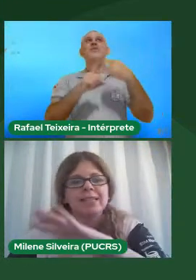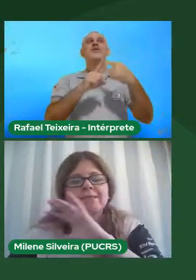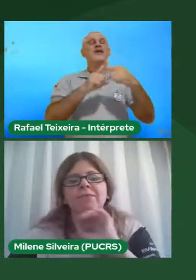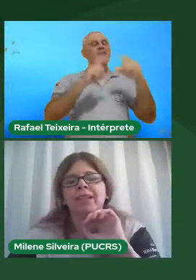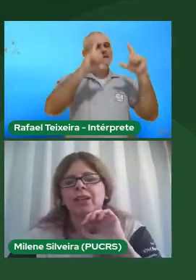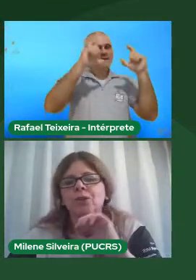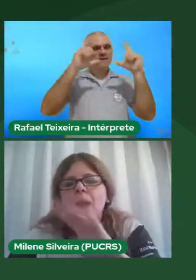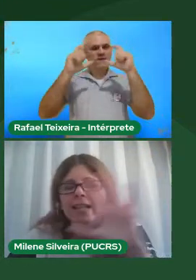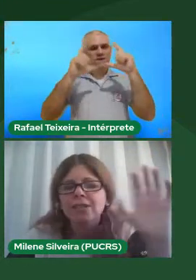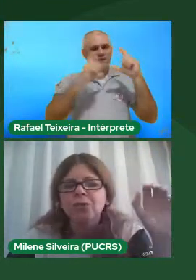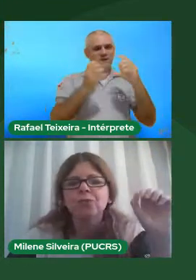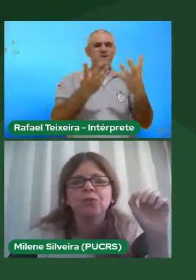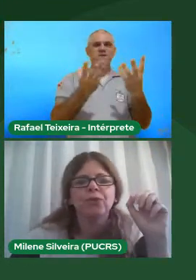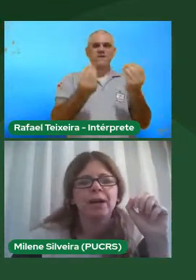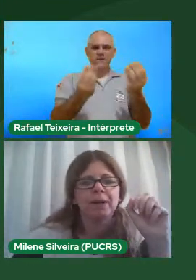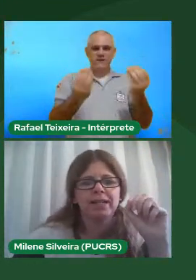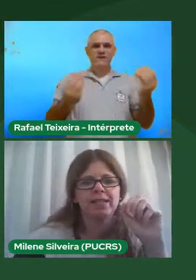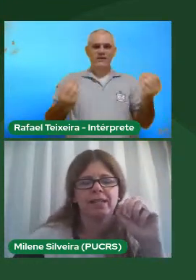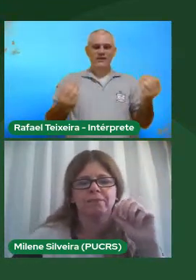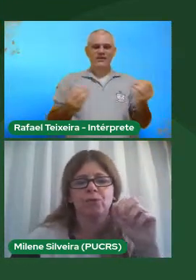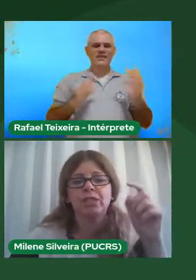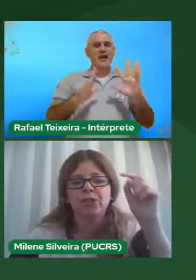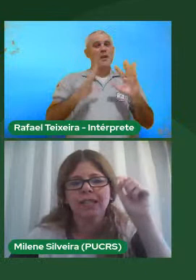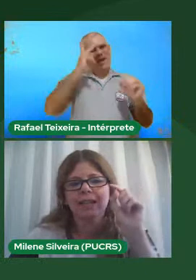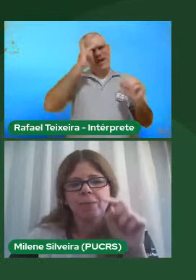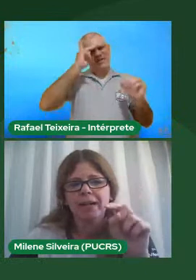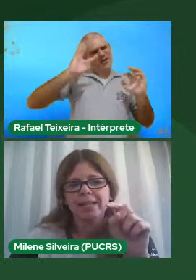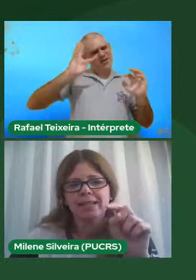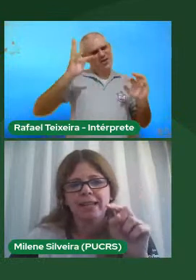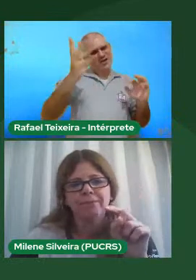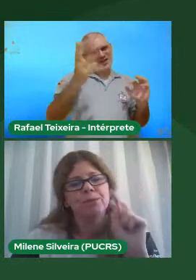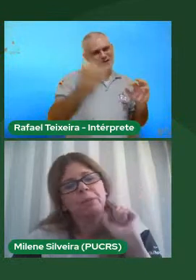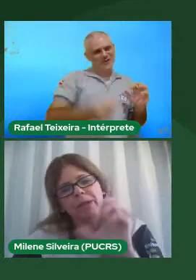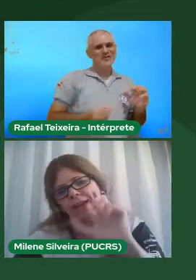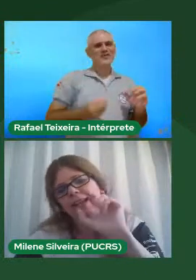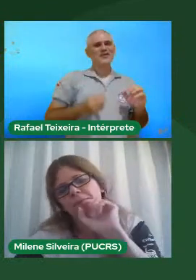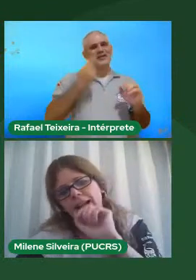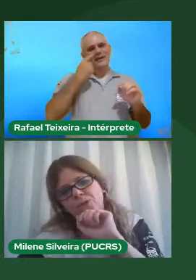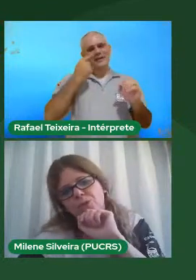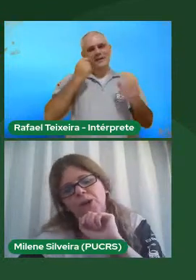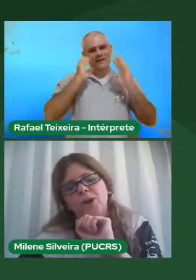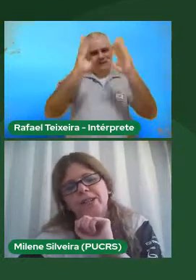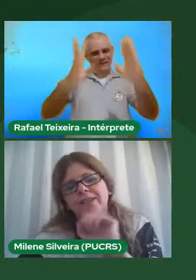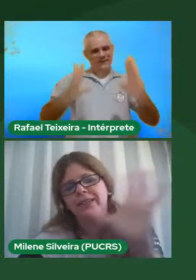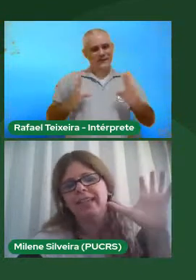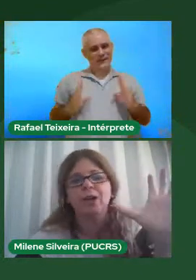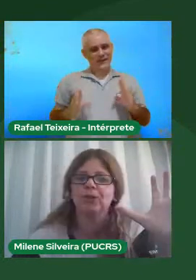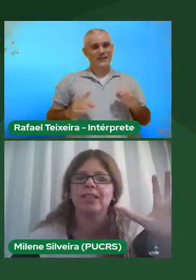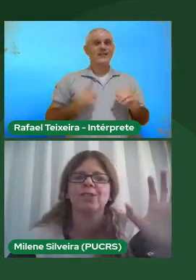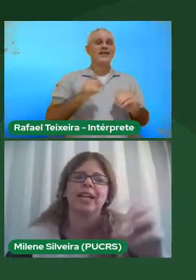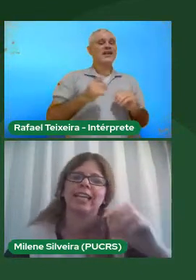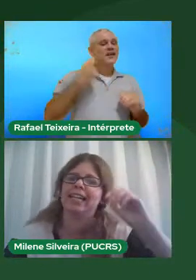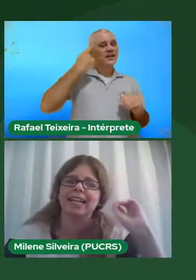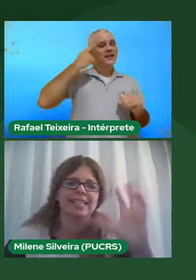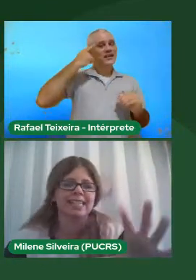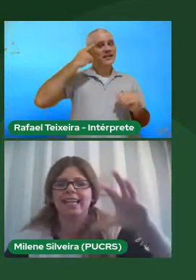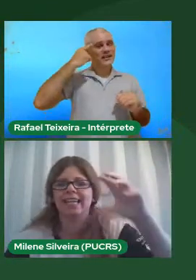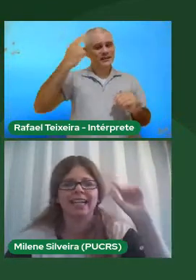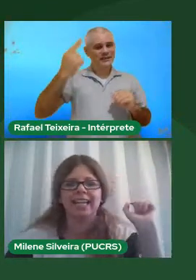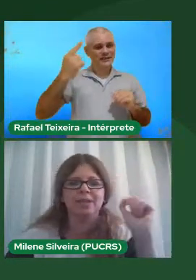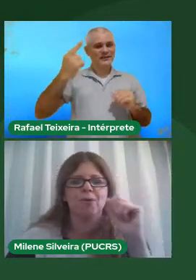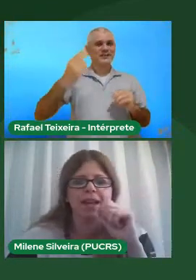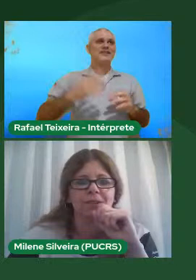hoje. Mas quase todo mundo vai aparecer. Se você não aparecer, você pelo menos vai lembrar de alguma coisa que aconteceu naquele